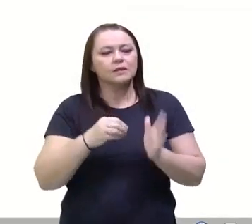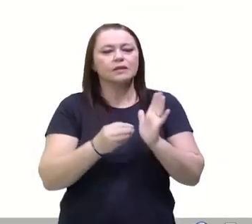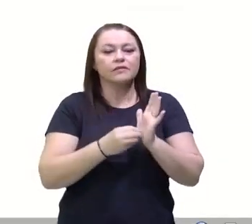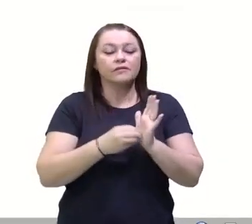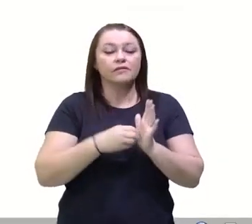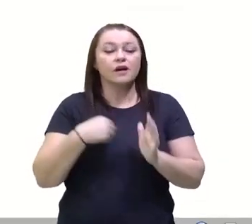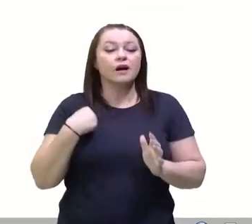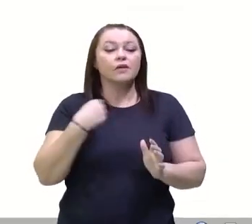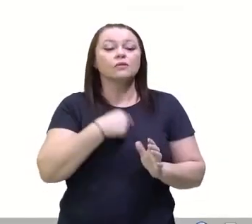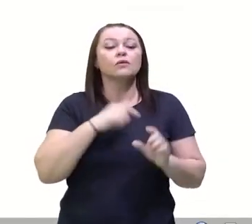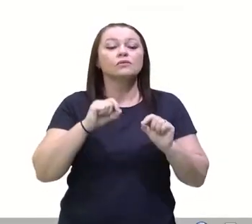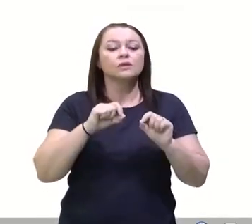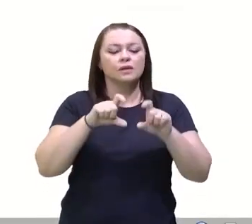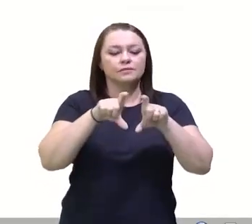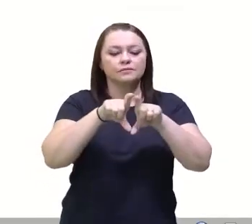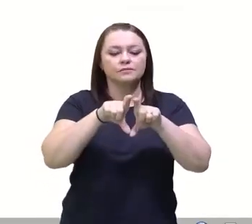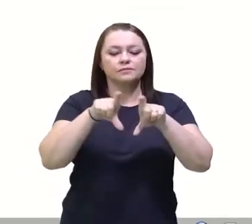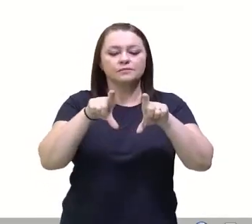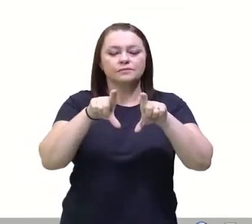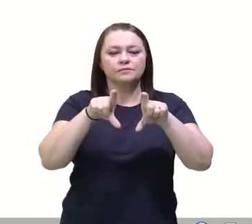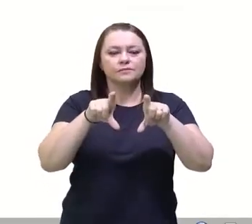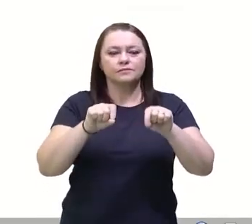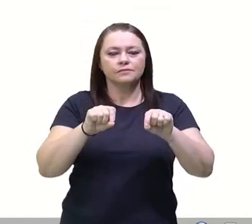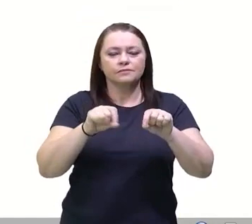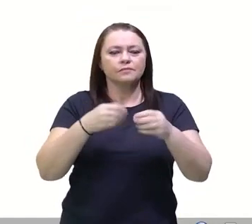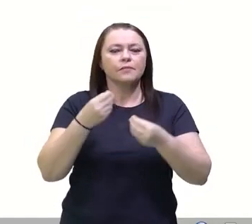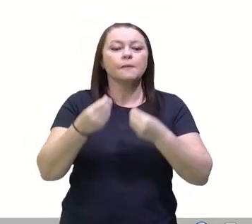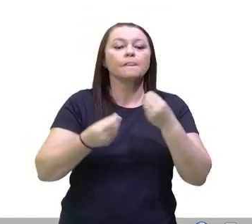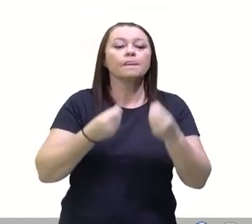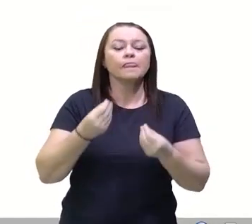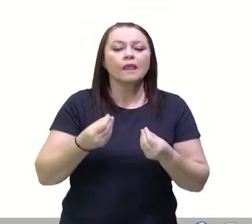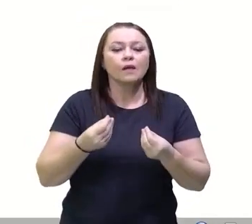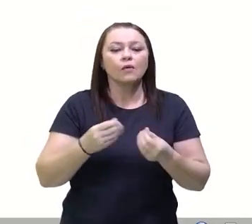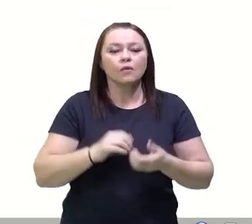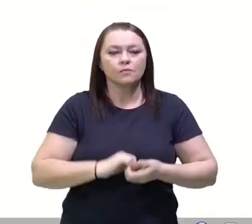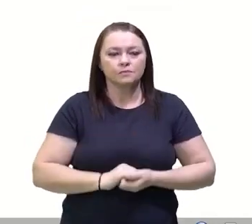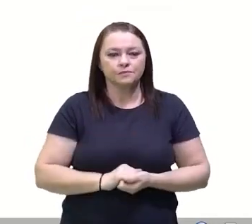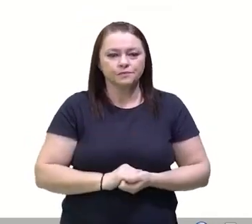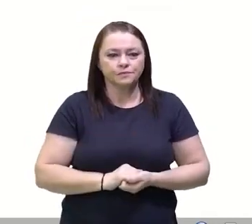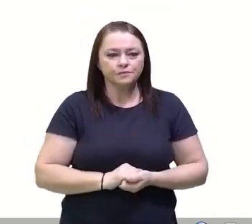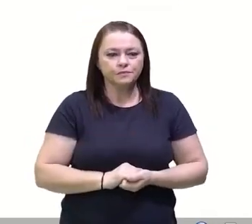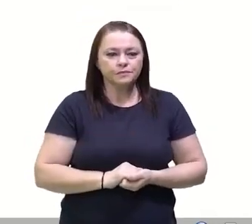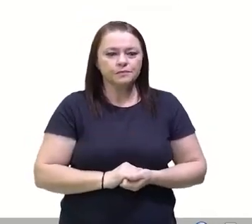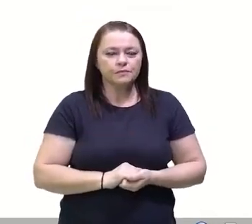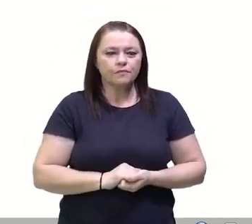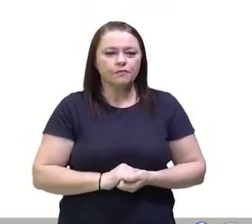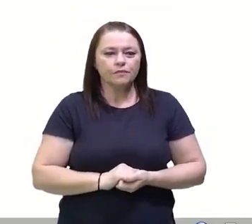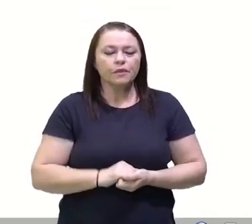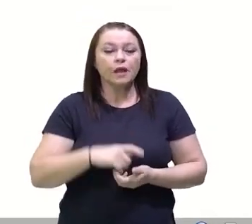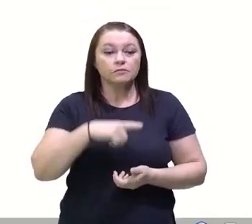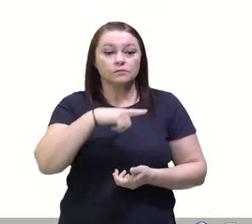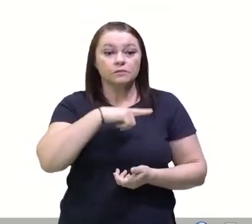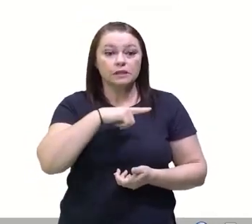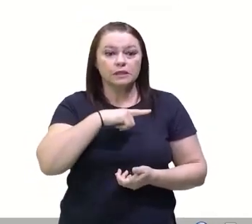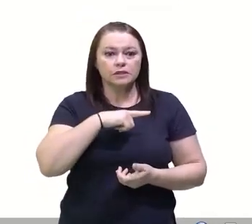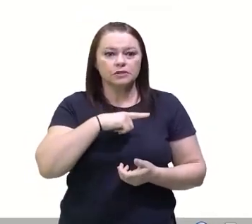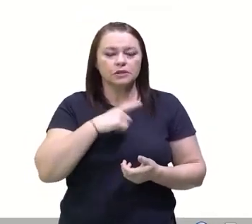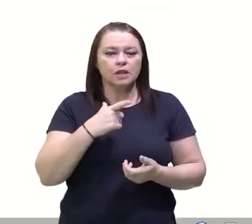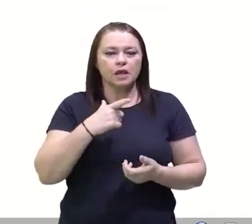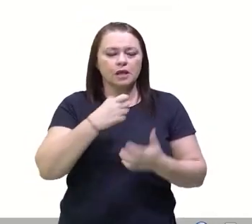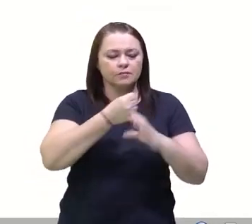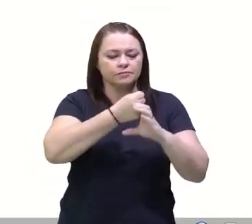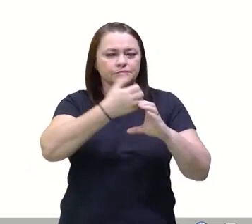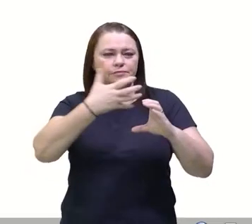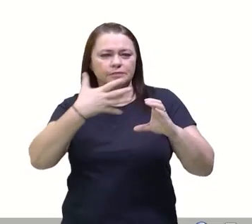quadrado. Muito bem. Como é que seria o quadrado, professor? O quadrado ele possui várias